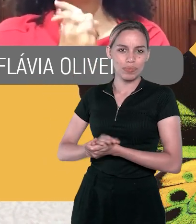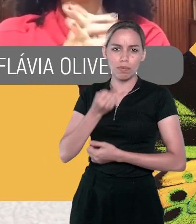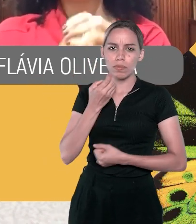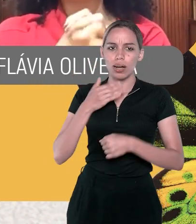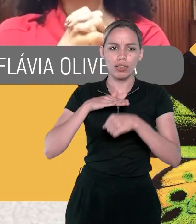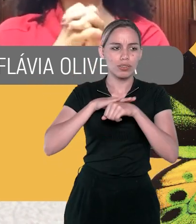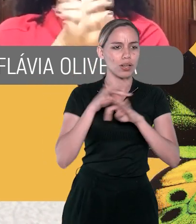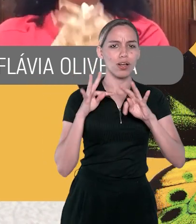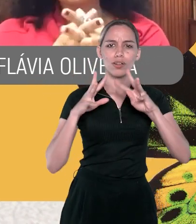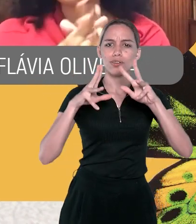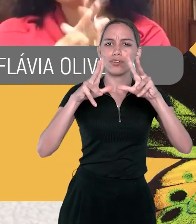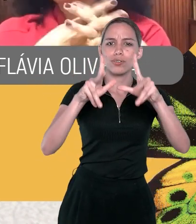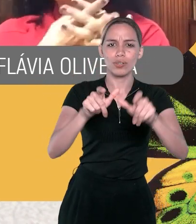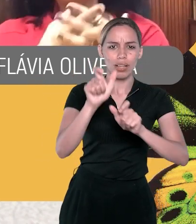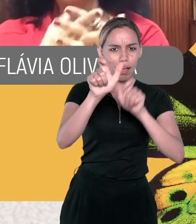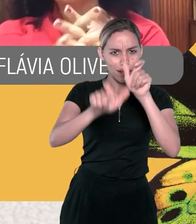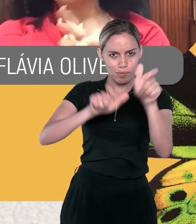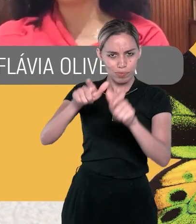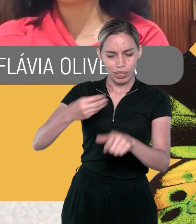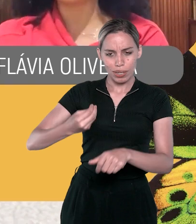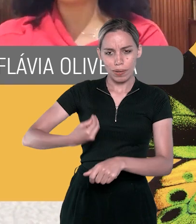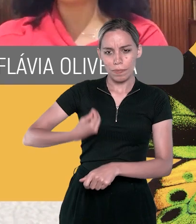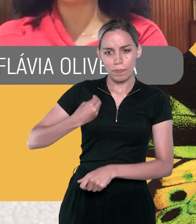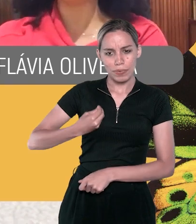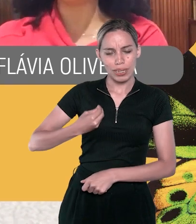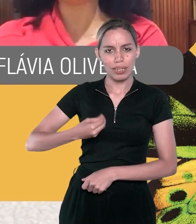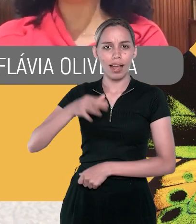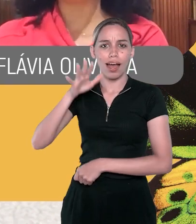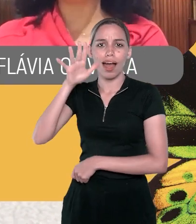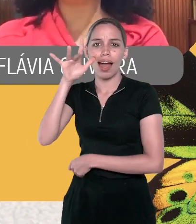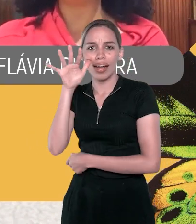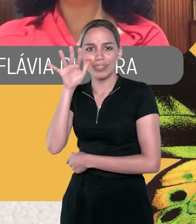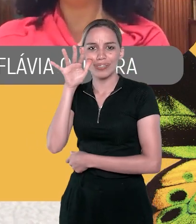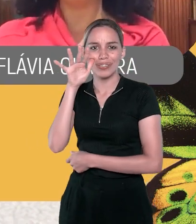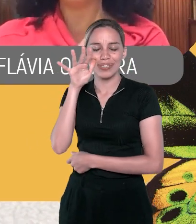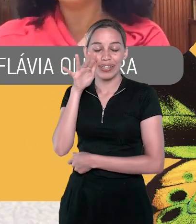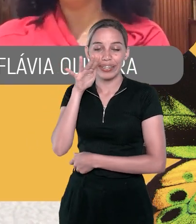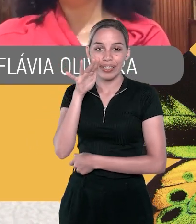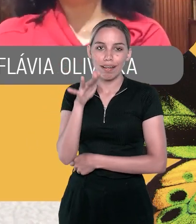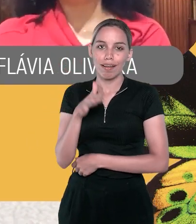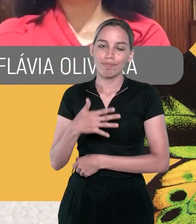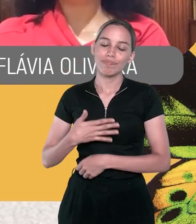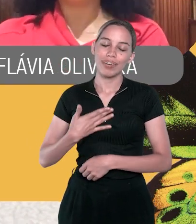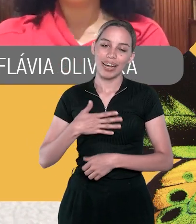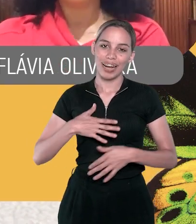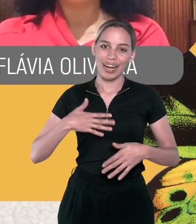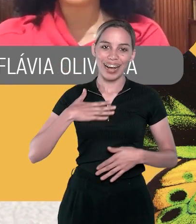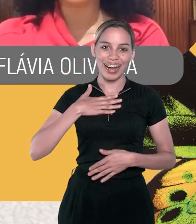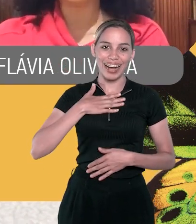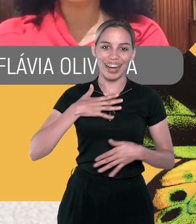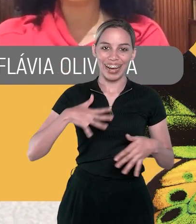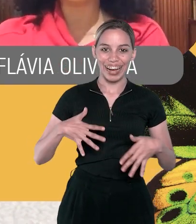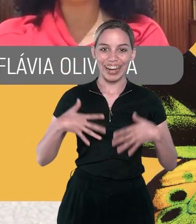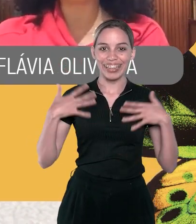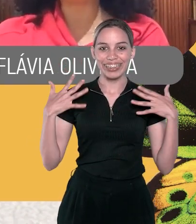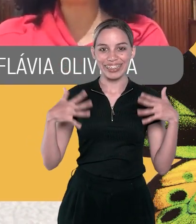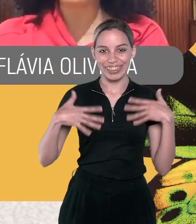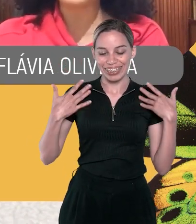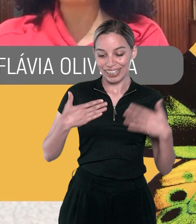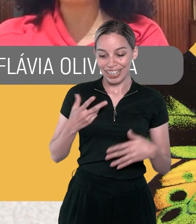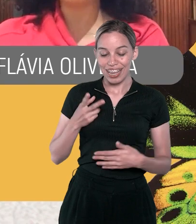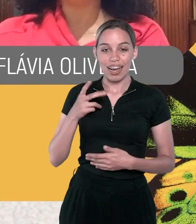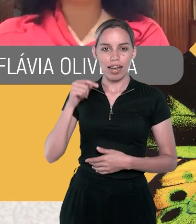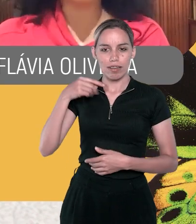todos, todas, todes, quem estiver nos assistindo. Mais uma vez, uma alegria estar aqui nesse Sempre